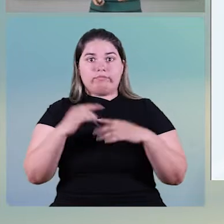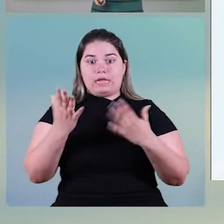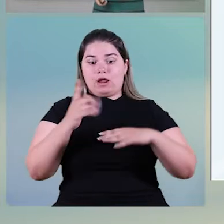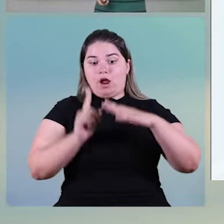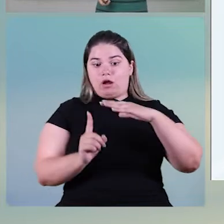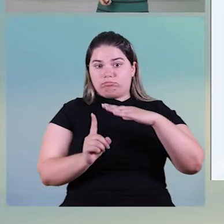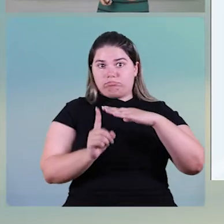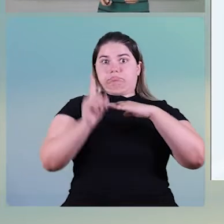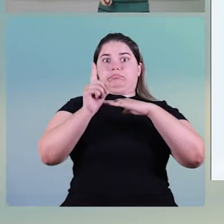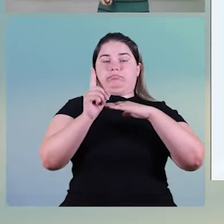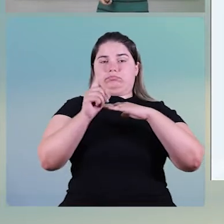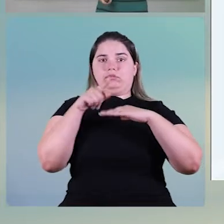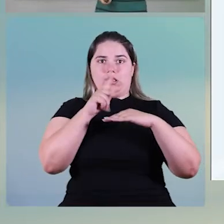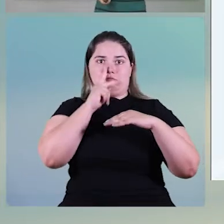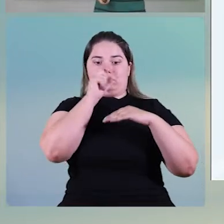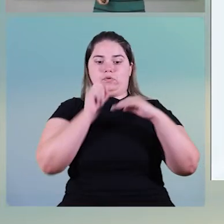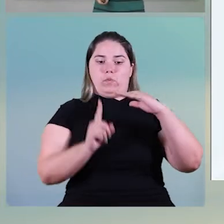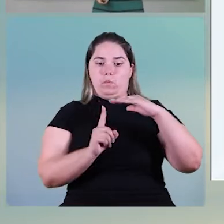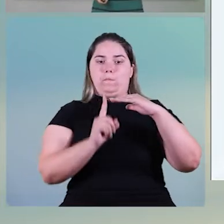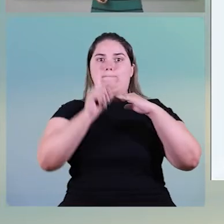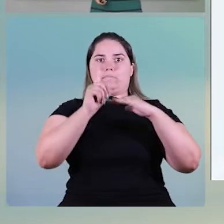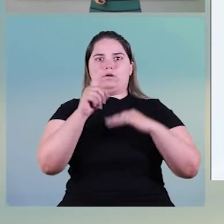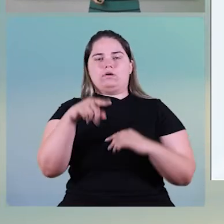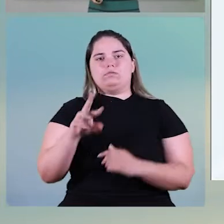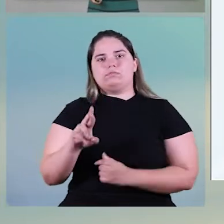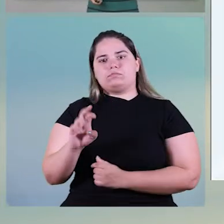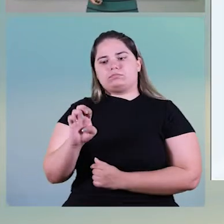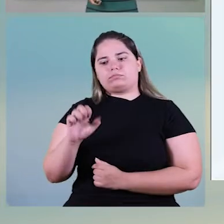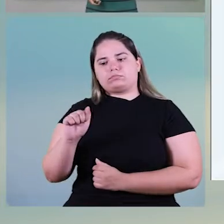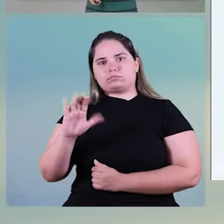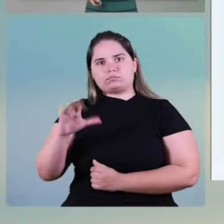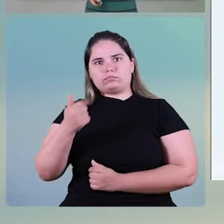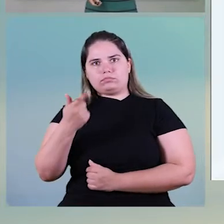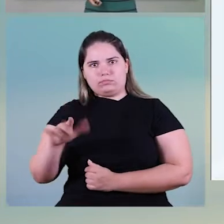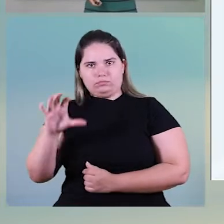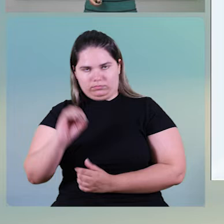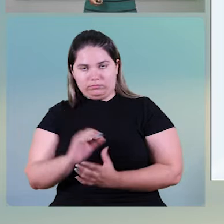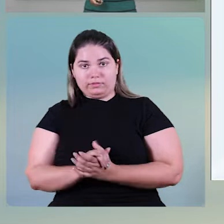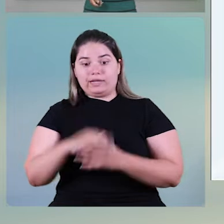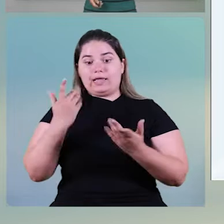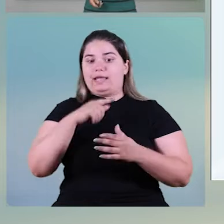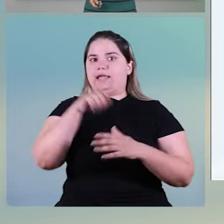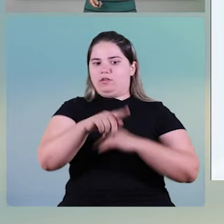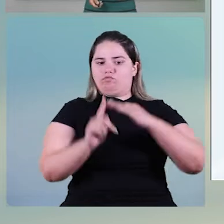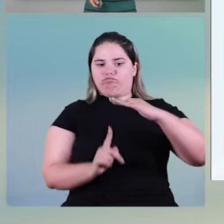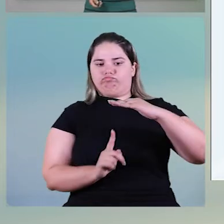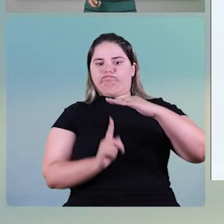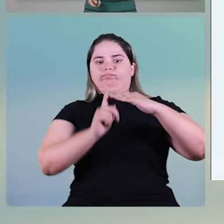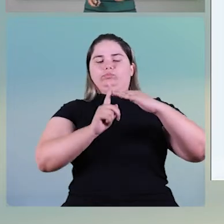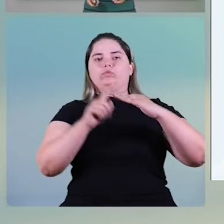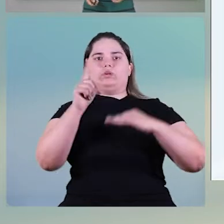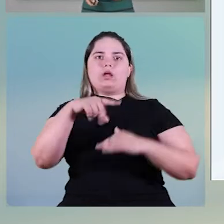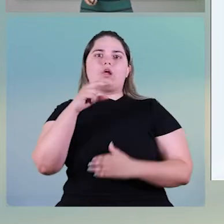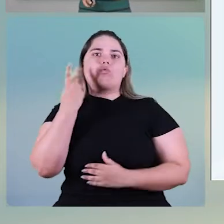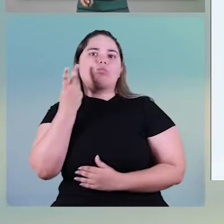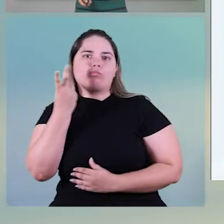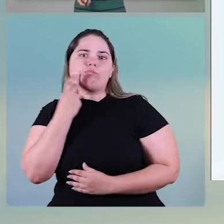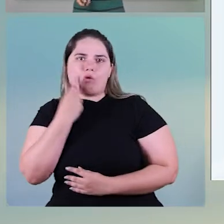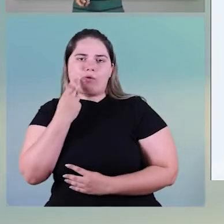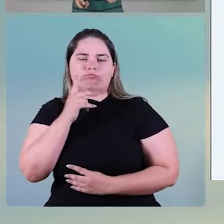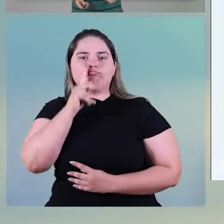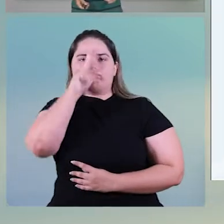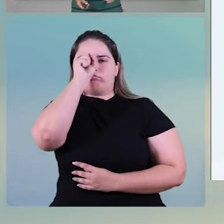força de reação da superfície sobre a caixa que a gente chama de força normal. Lembrando que essa